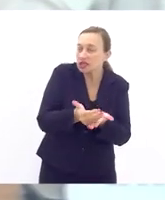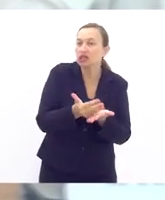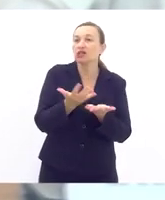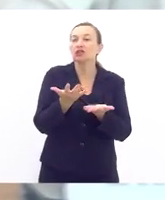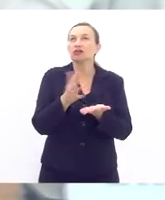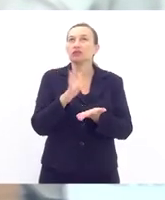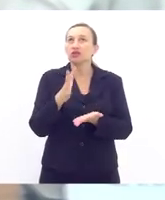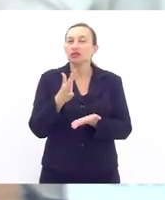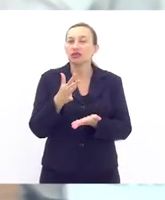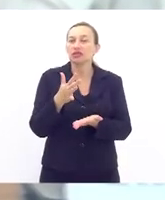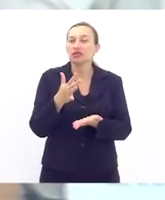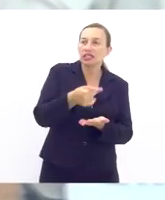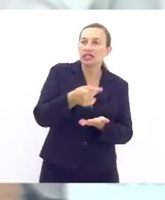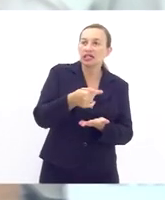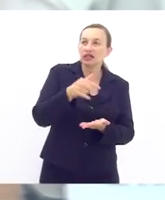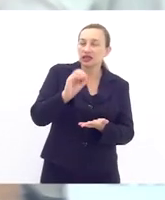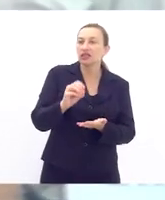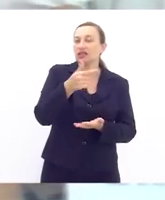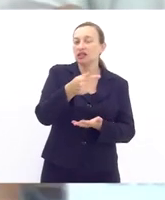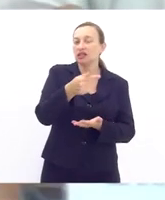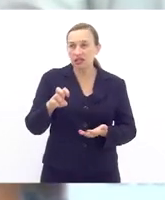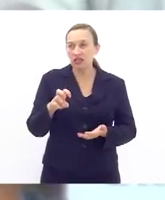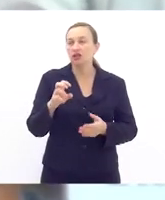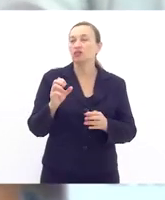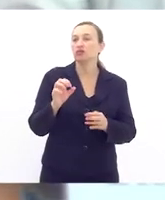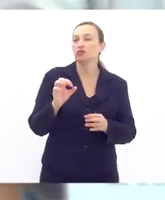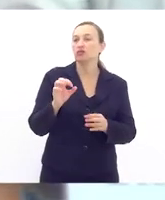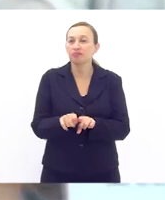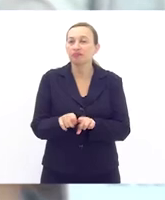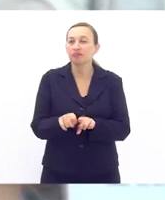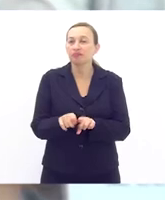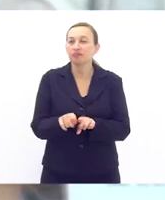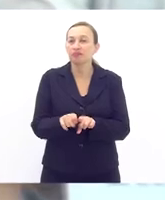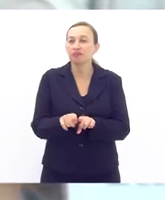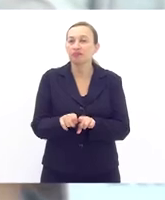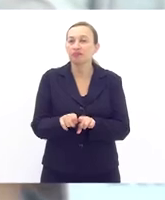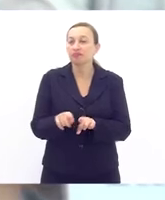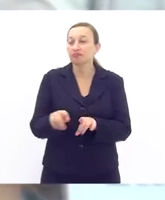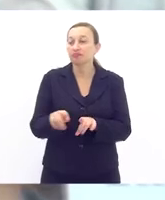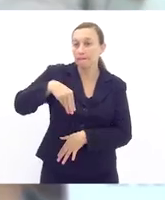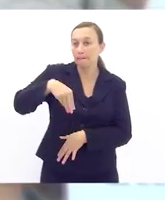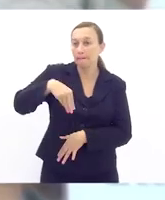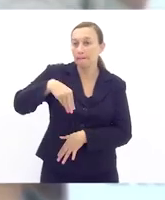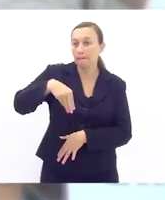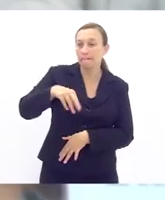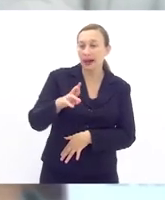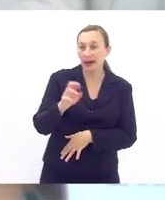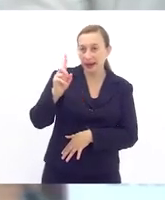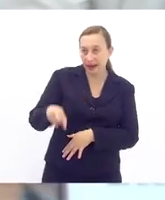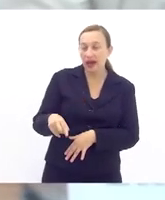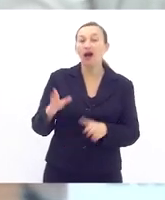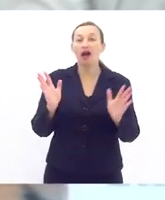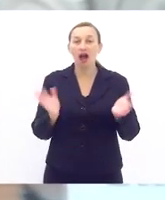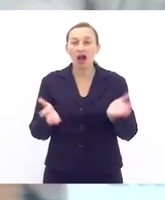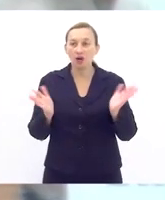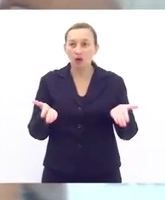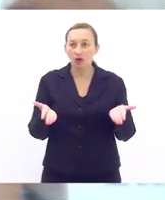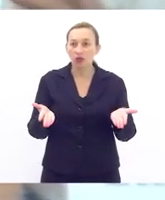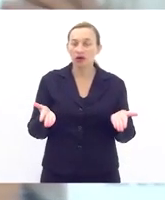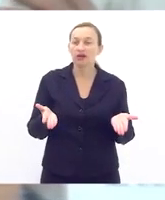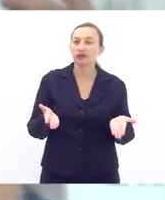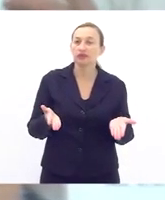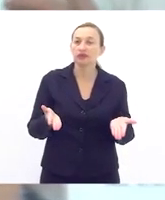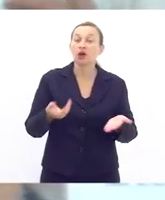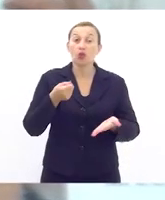aproximadamente 70 75% da obra e especificamente na comunidade da Maré agora com a com a concessão